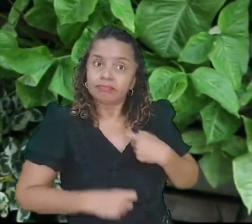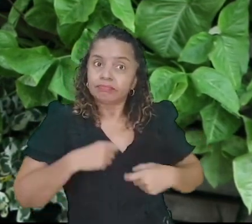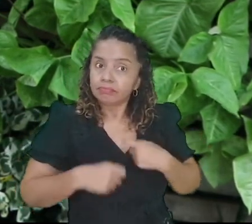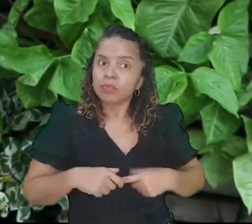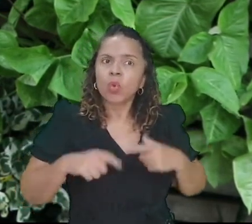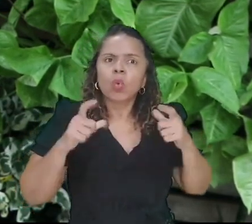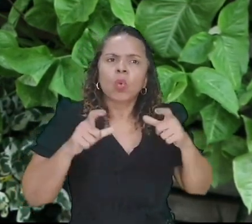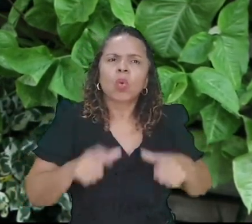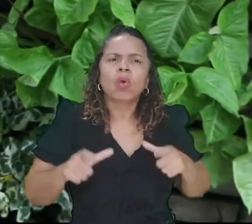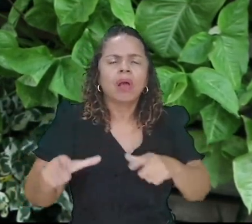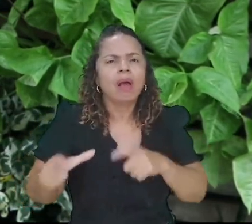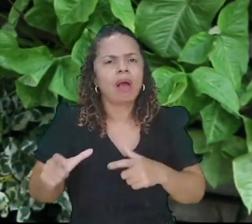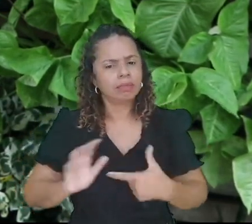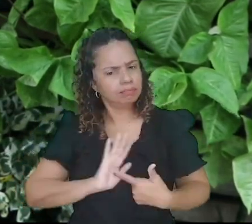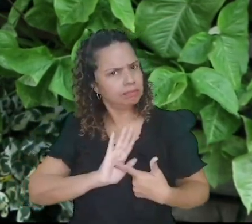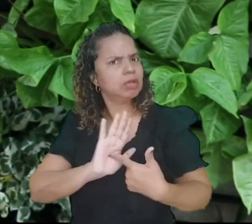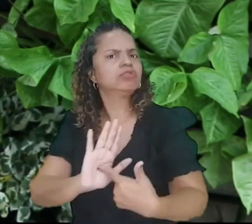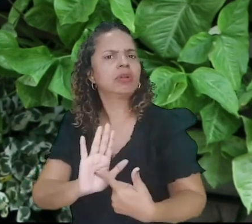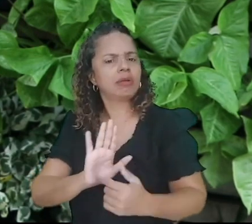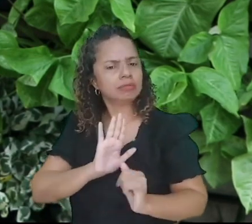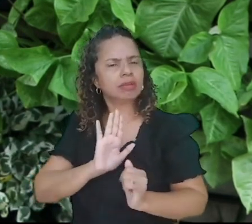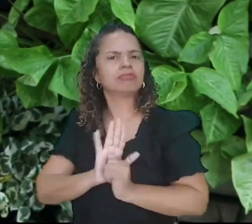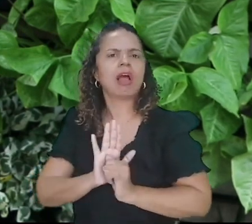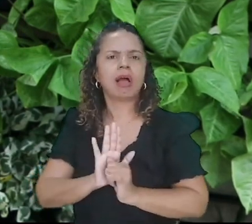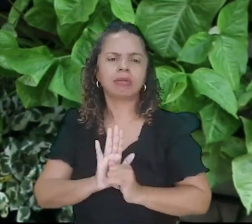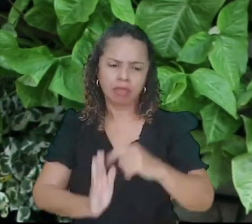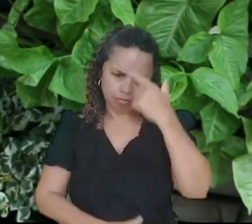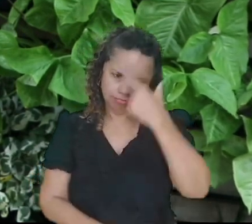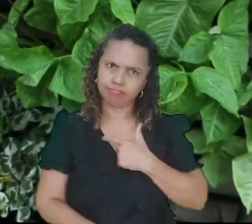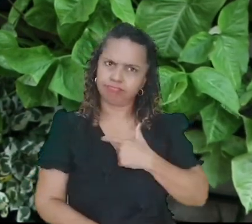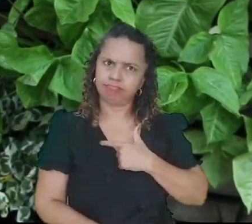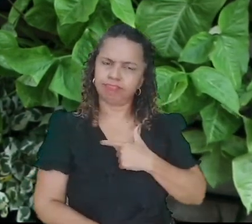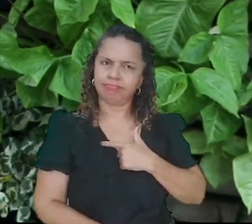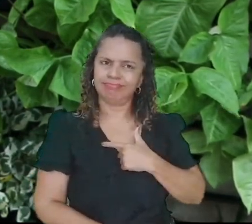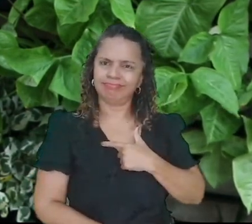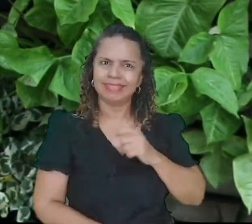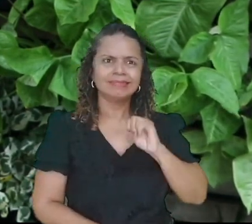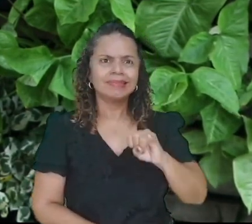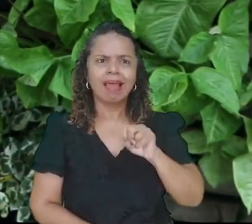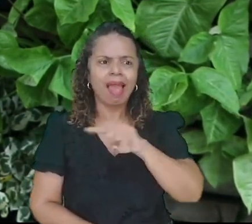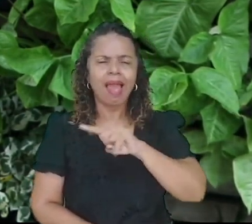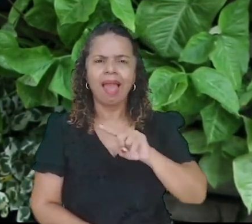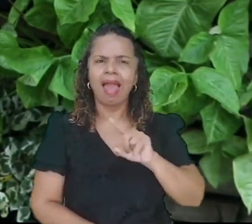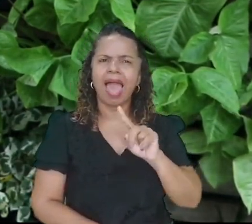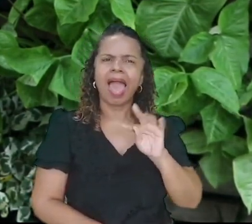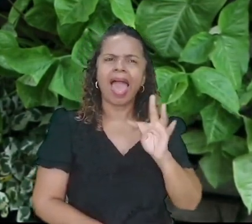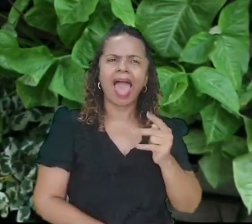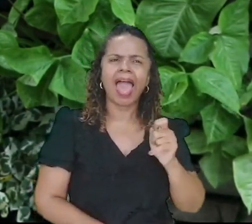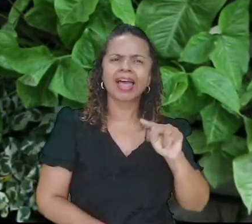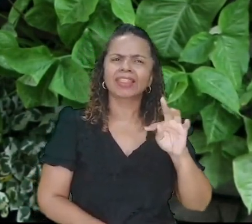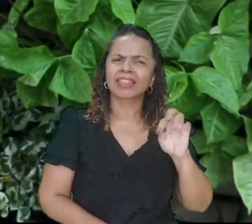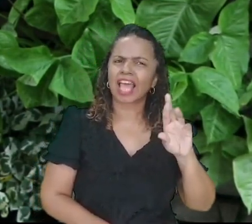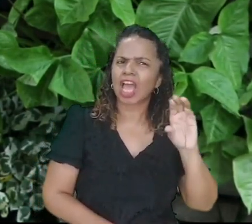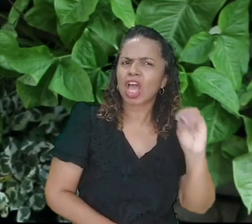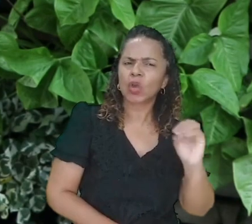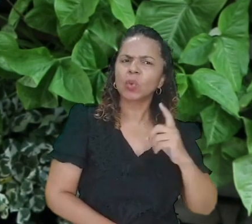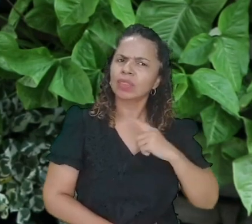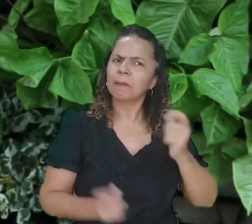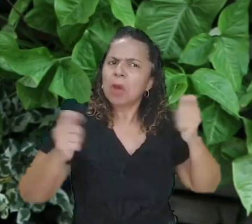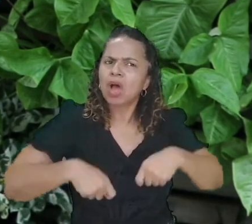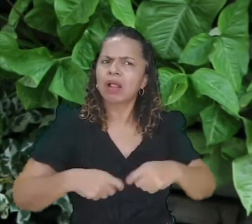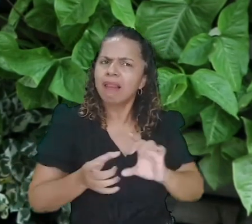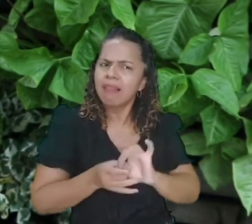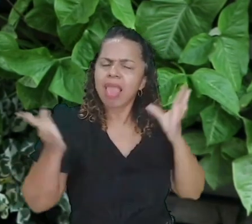sexualidade nos meus espaços de trabalho e pesquisa, como uma pessoa heterossexual, por exemplo, teria essa possibilidade, né?